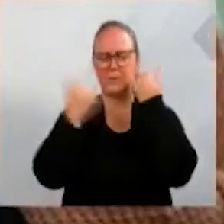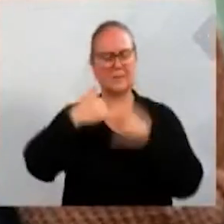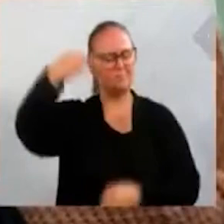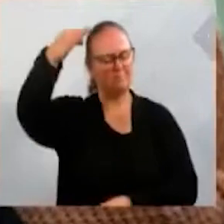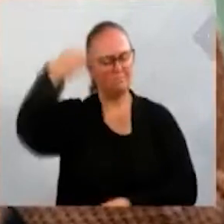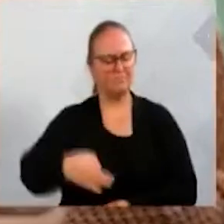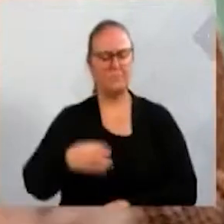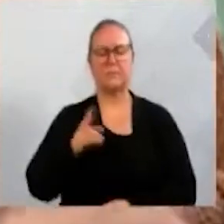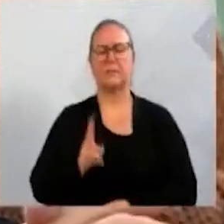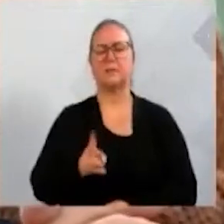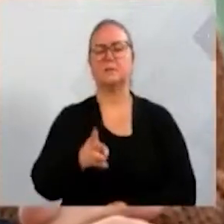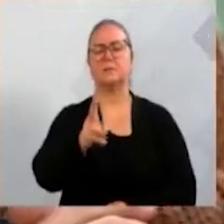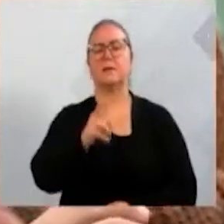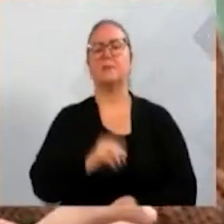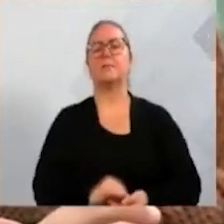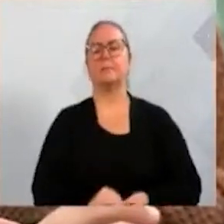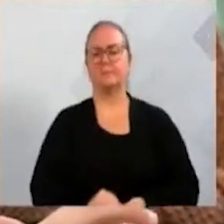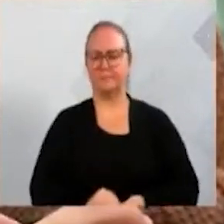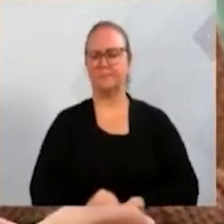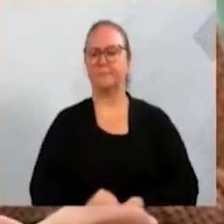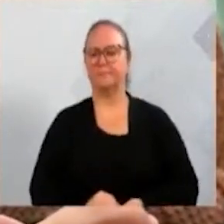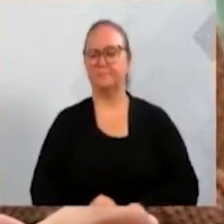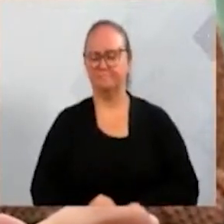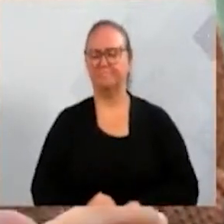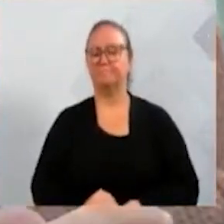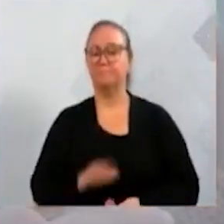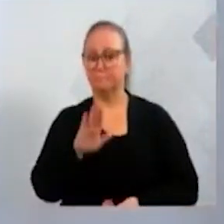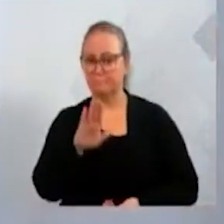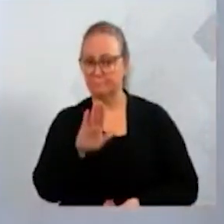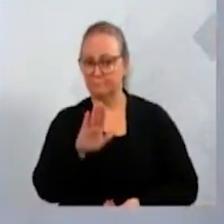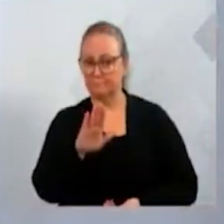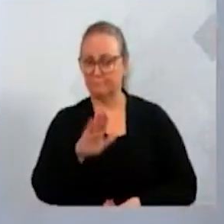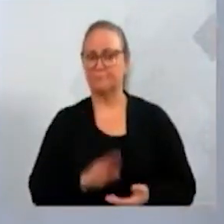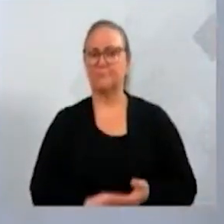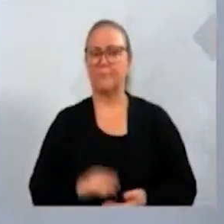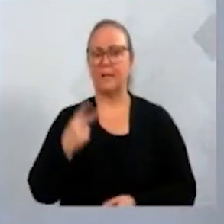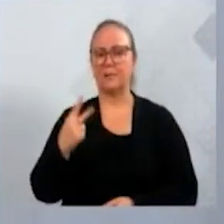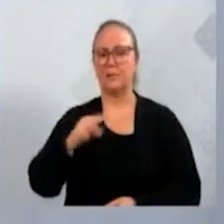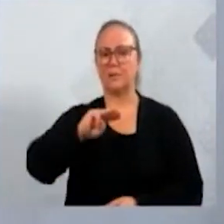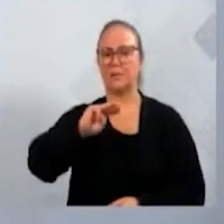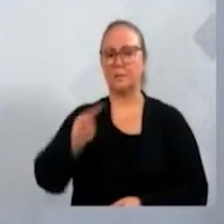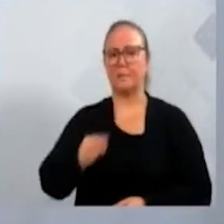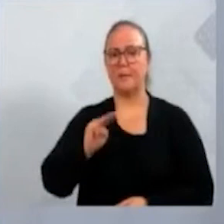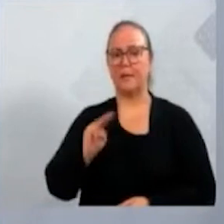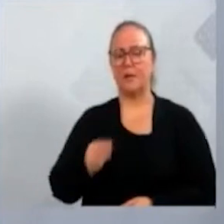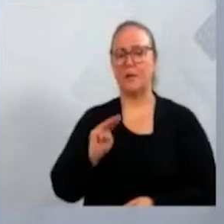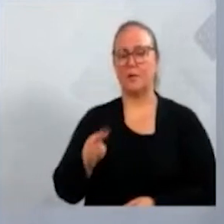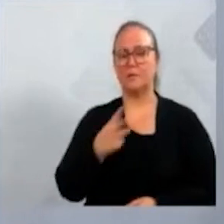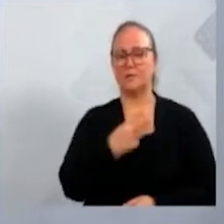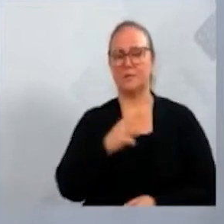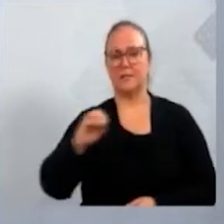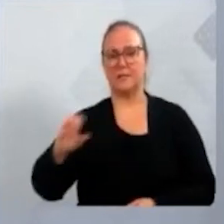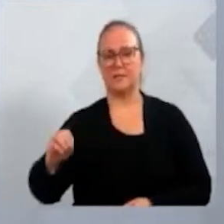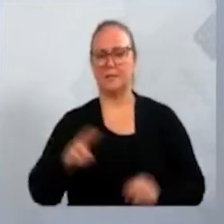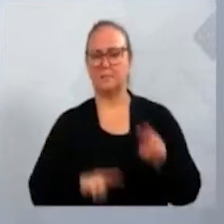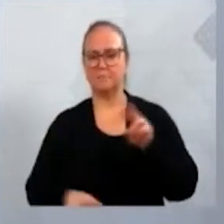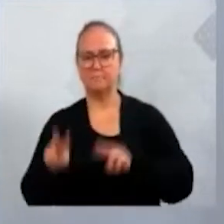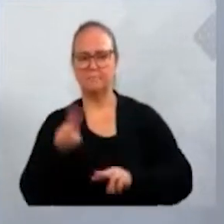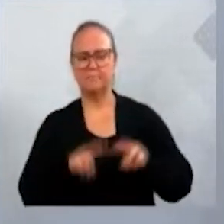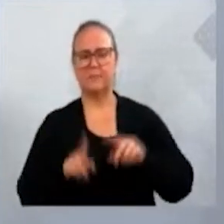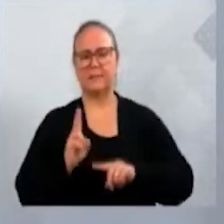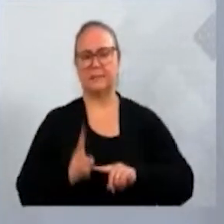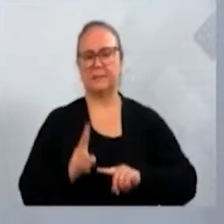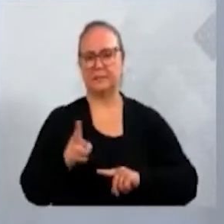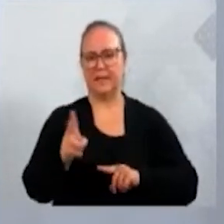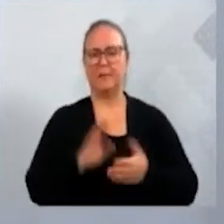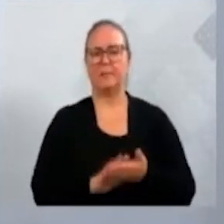rumeno e pro cidadão Catarinense e pasmem mais de 2 milhões 300 de visualizações eles têm 90 milhões de